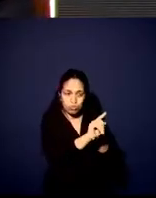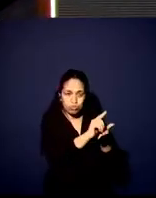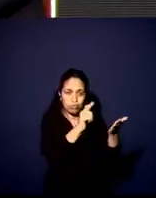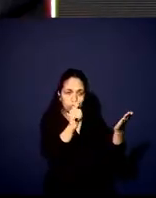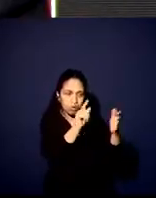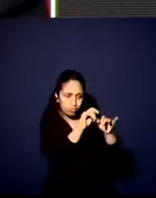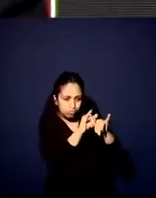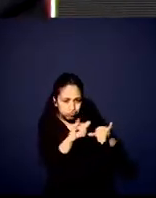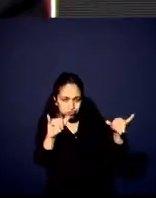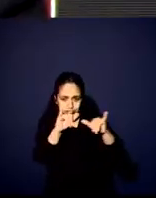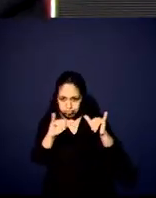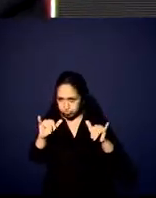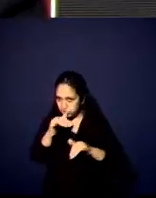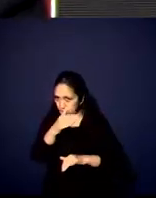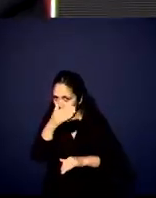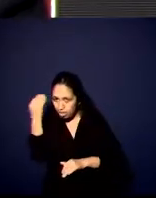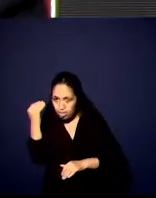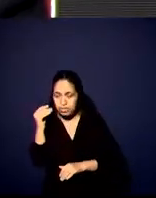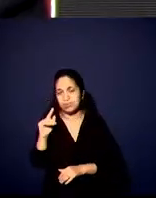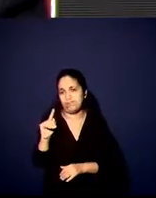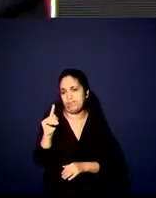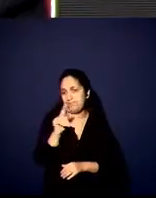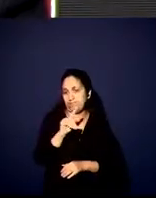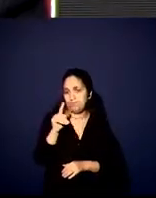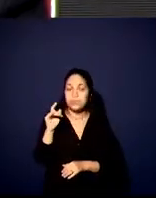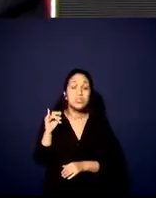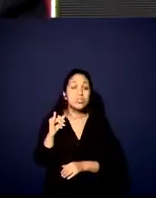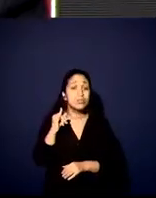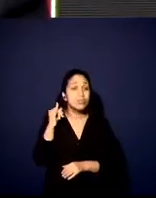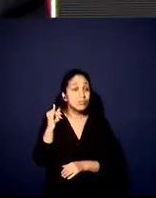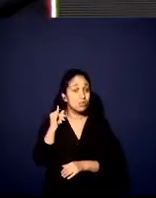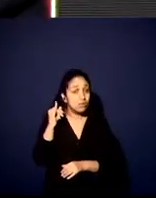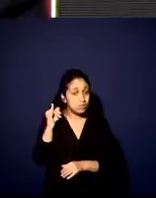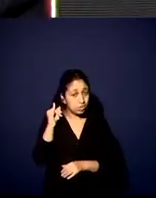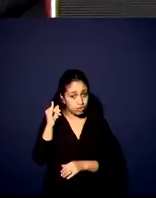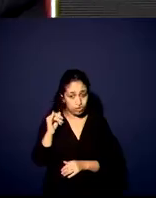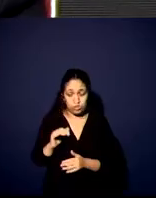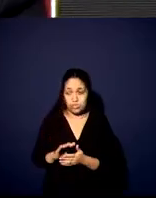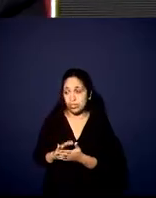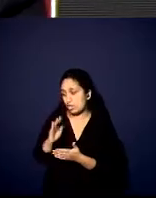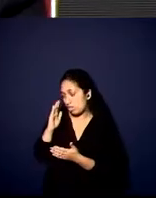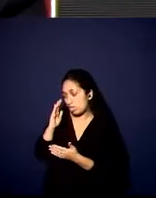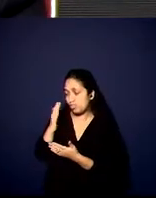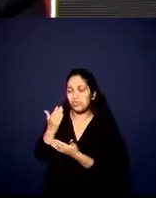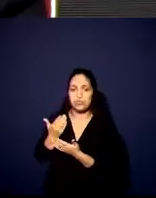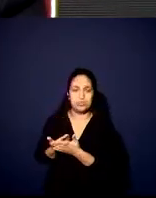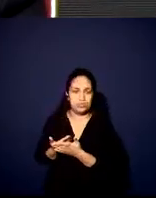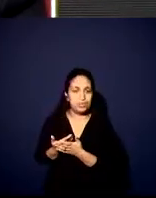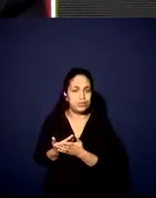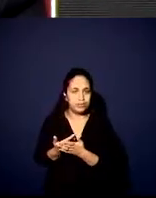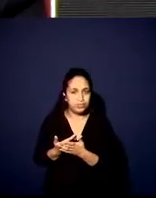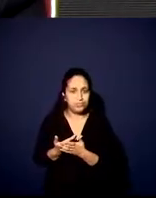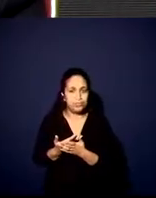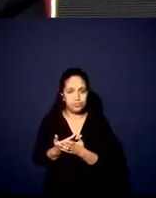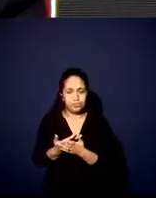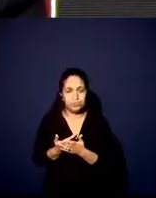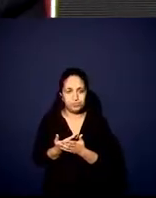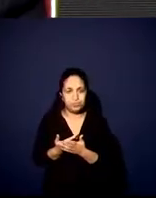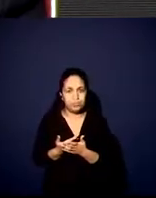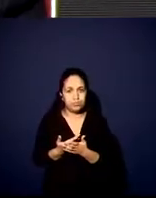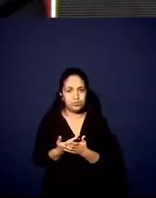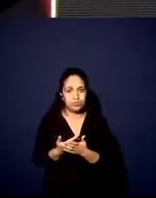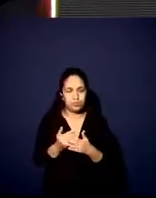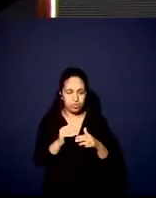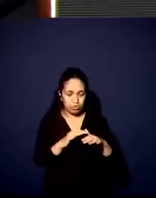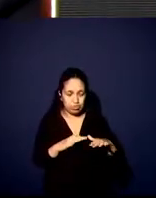dos jornais ele não tá esquecido né então importante que a credibilidade da atuação